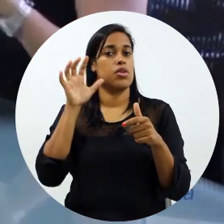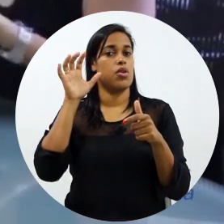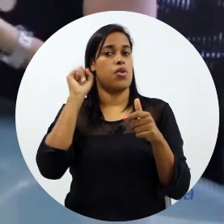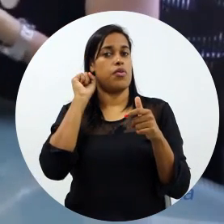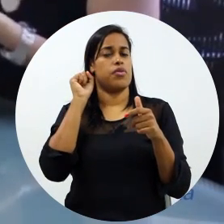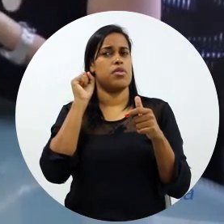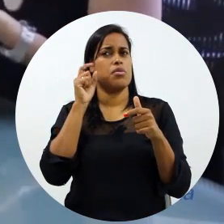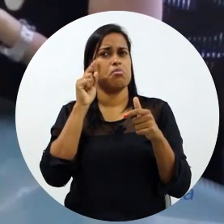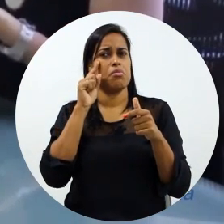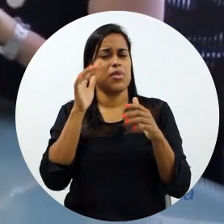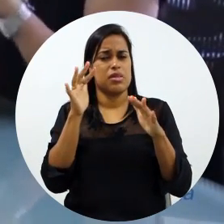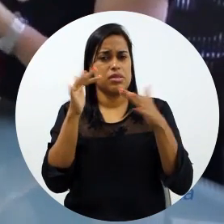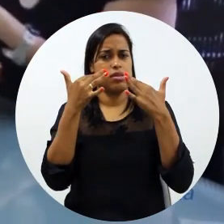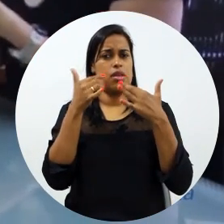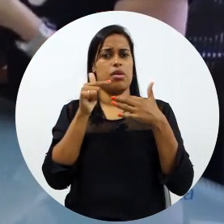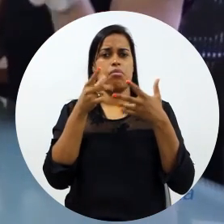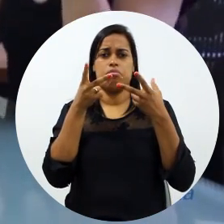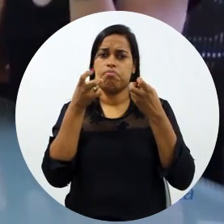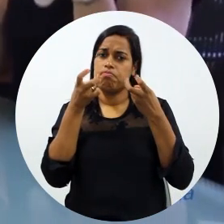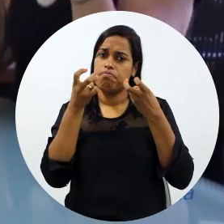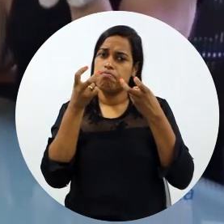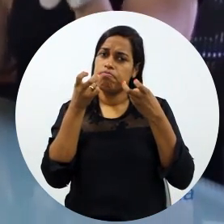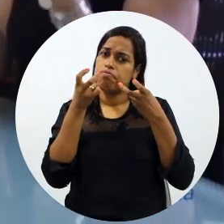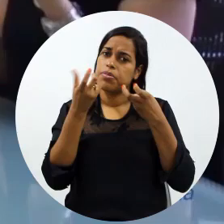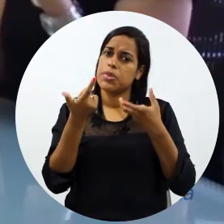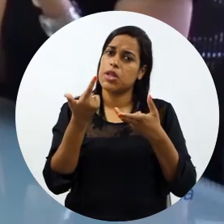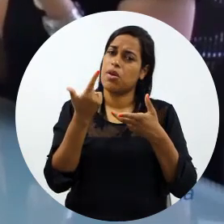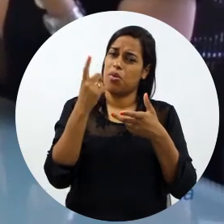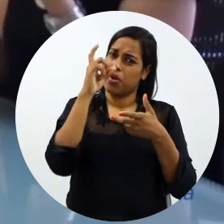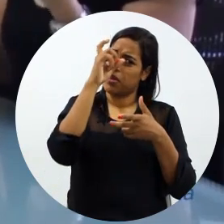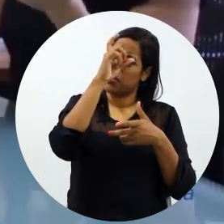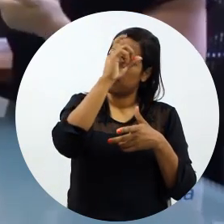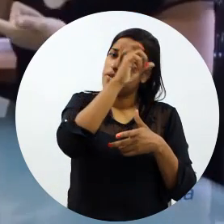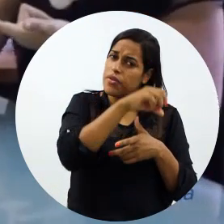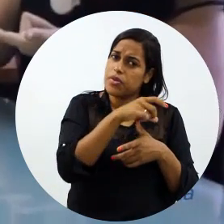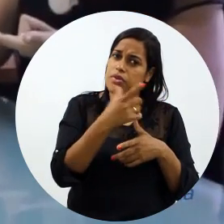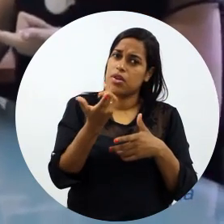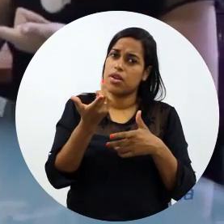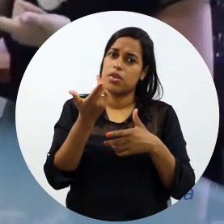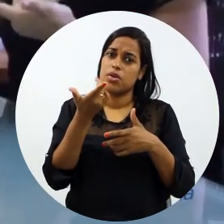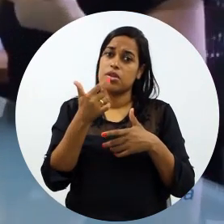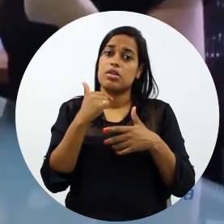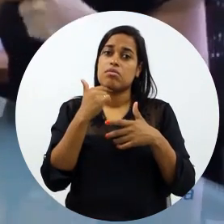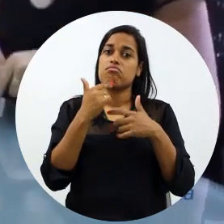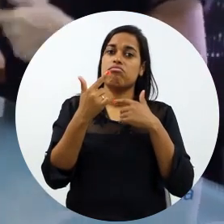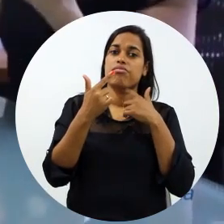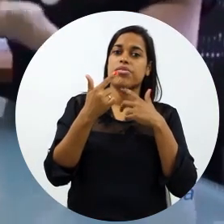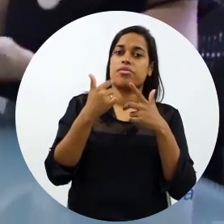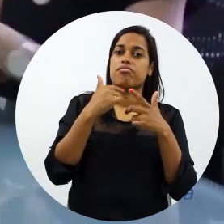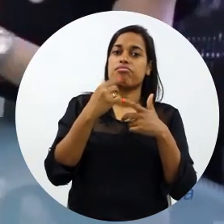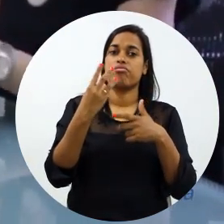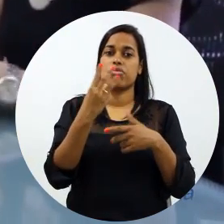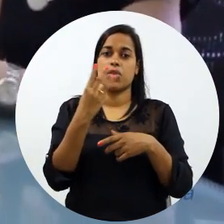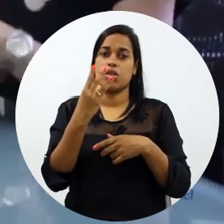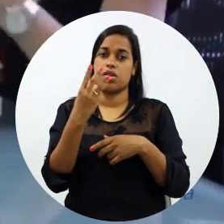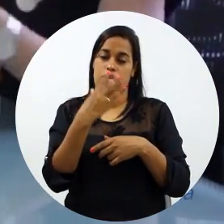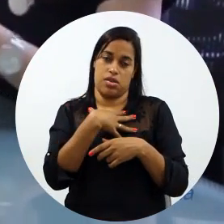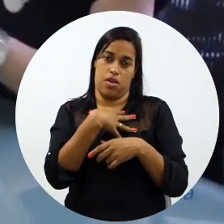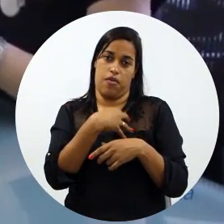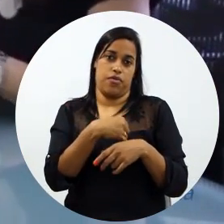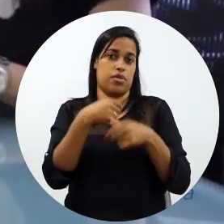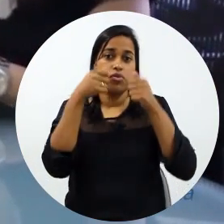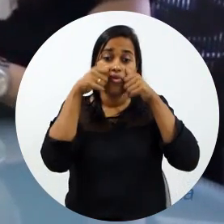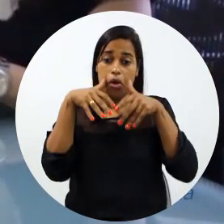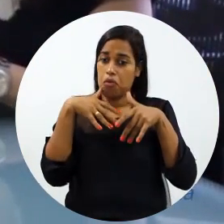ele começou a se dar conta que estava com alguma dificuldade quando ele... O 3º filho chorava. Que ele